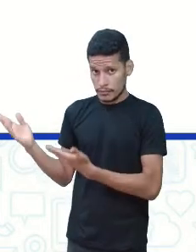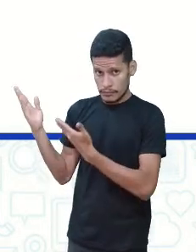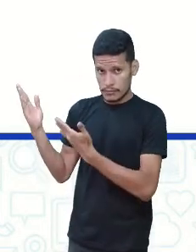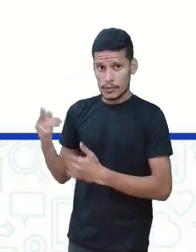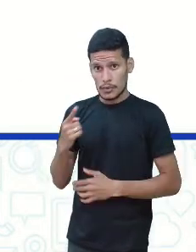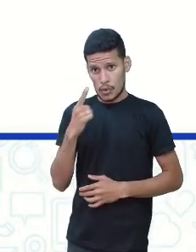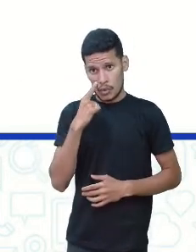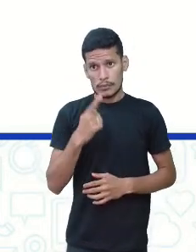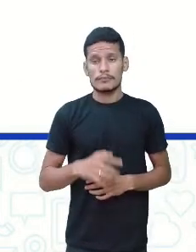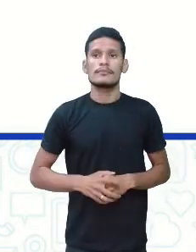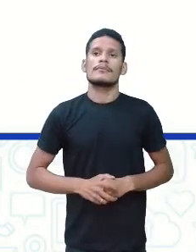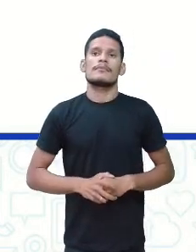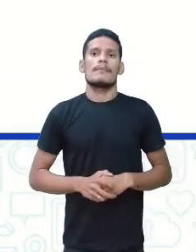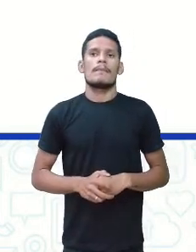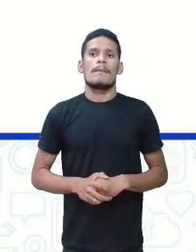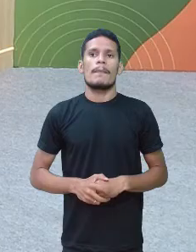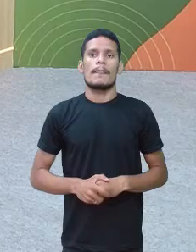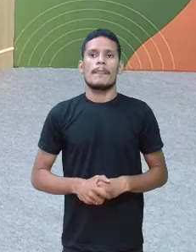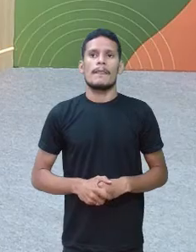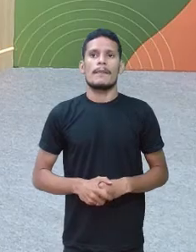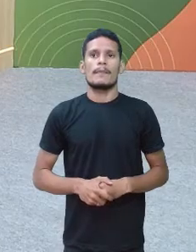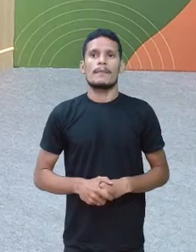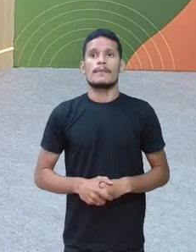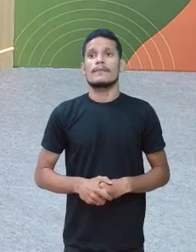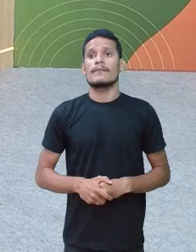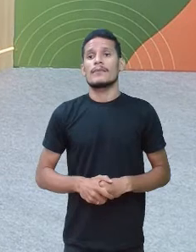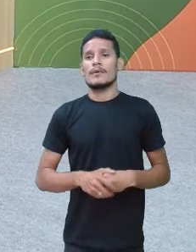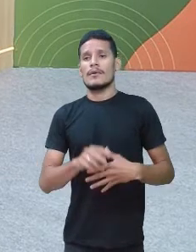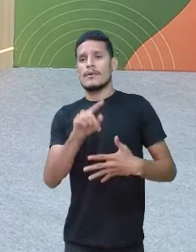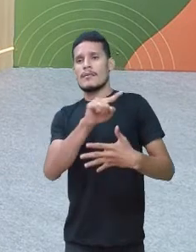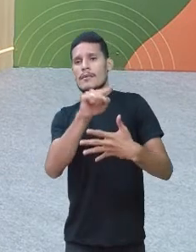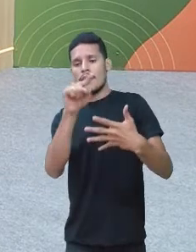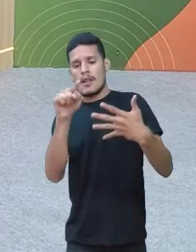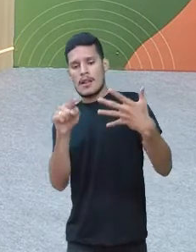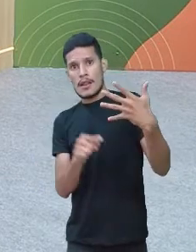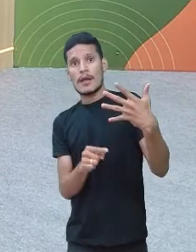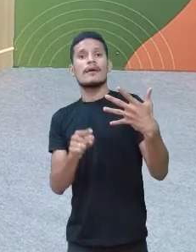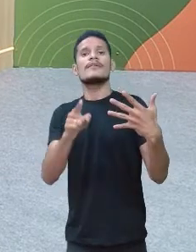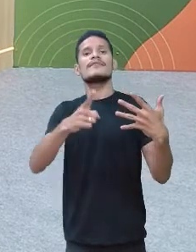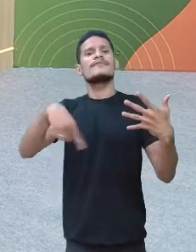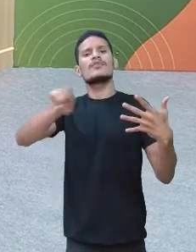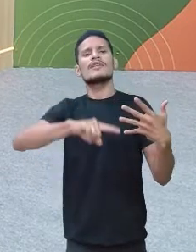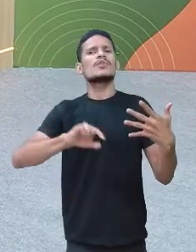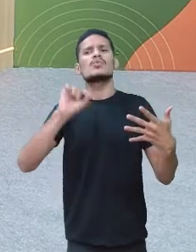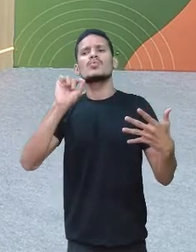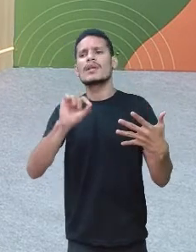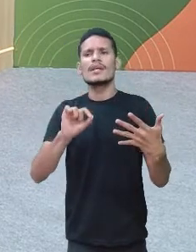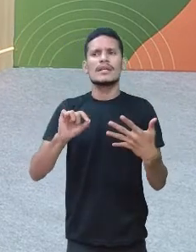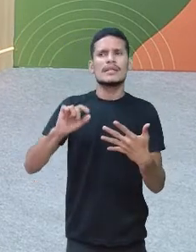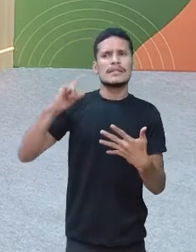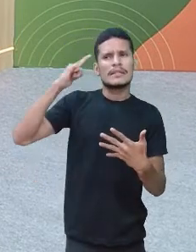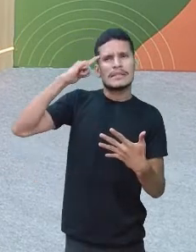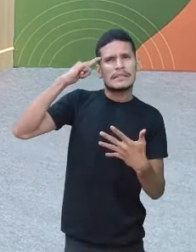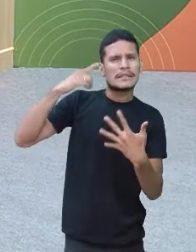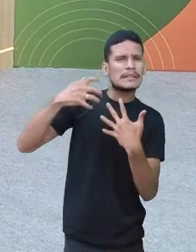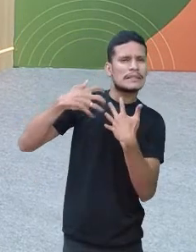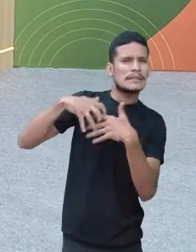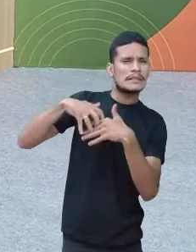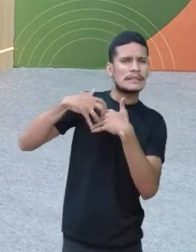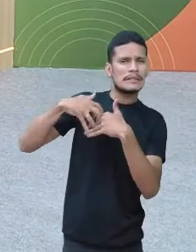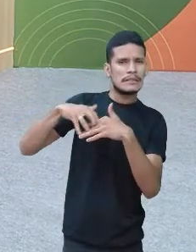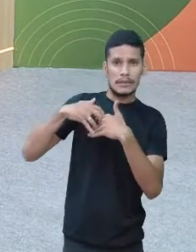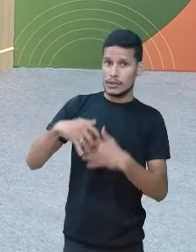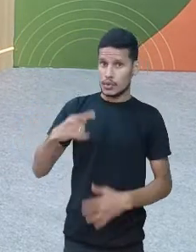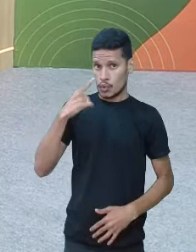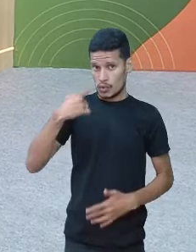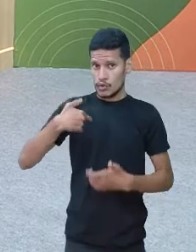continuidade e da reversibilidade. Esse nomezinho aí pode ser que vocês fiquem um pouco mais confusos, mas eu vou explicar. A gente vai